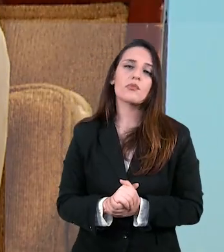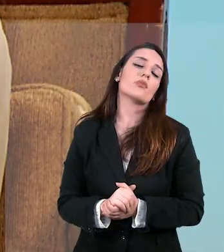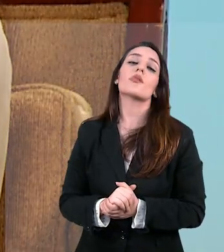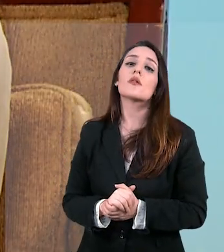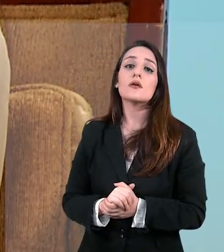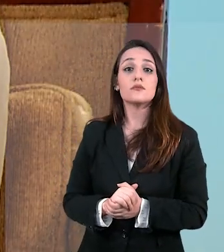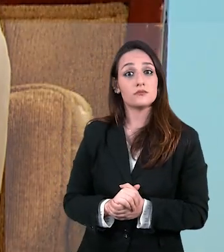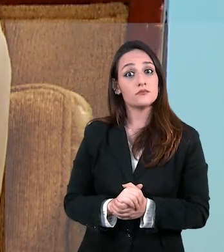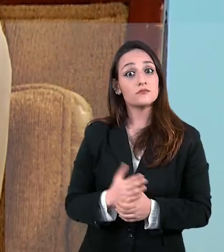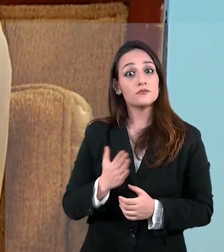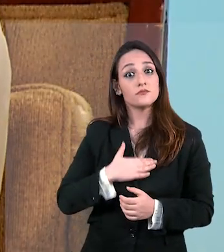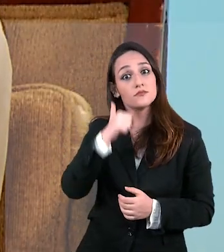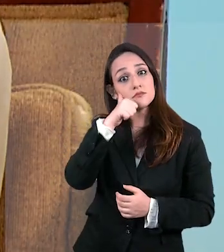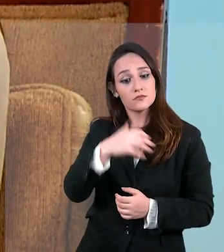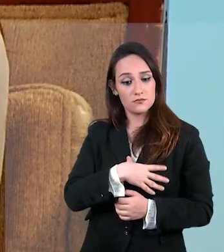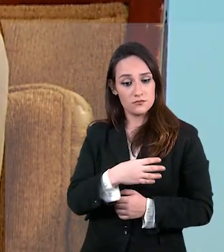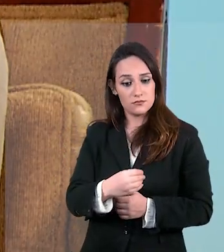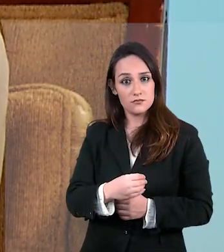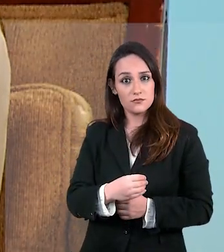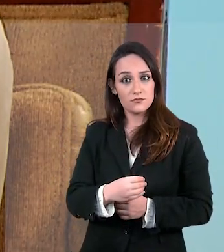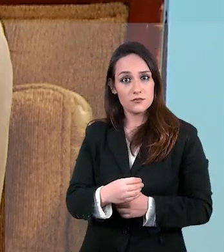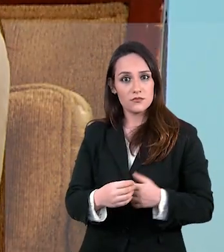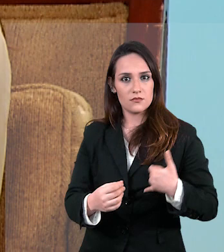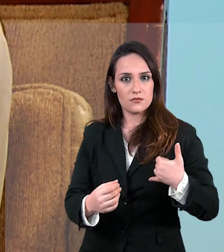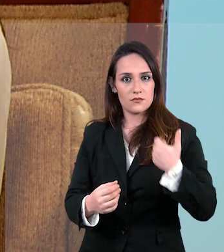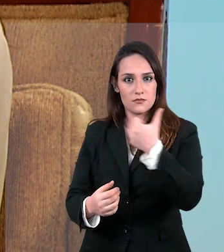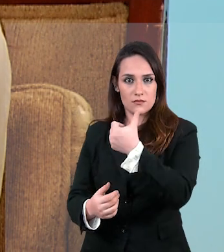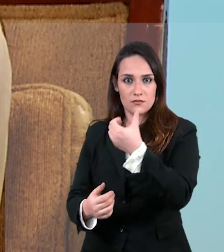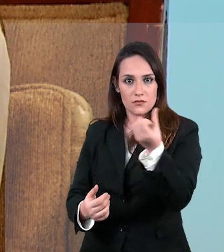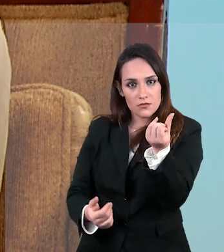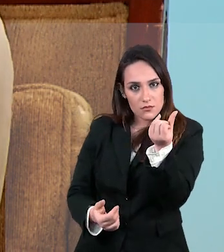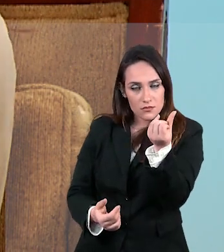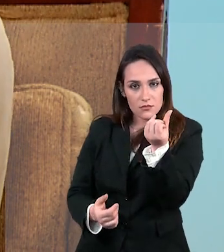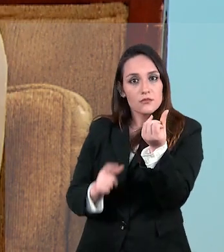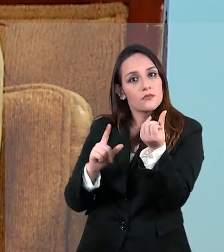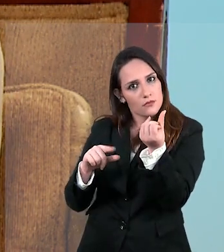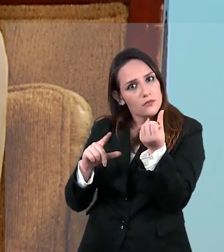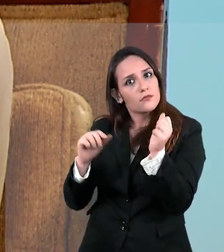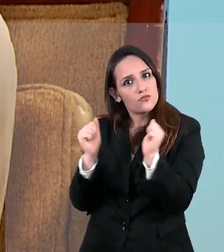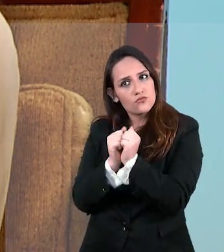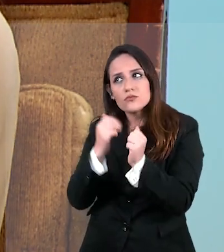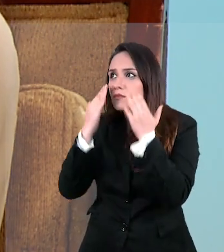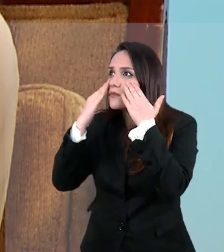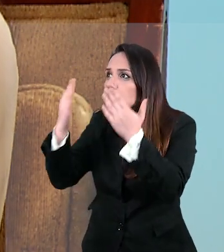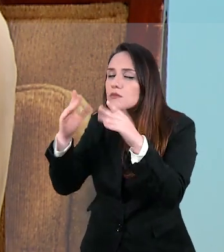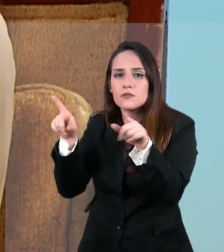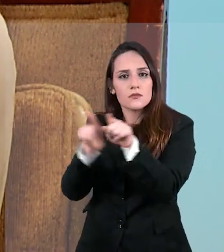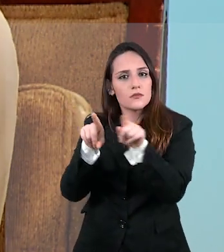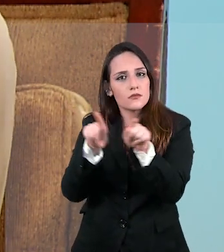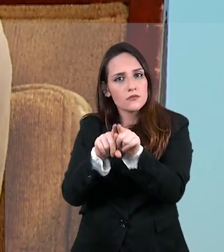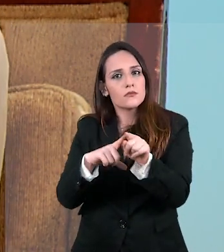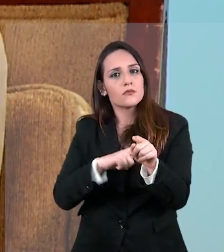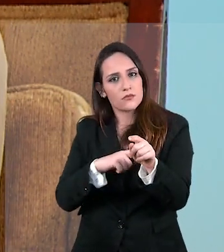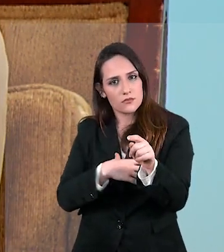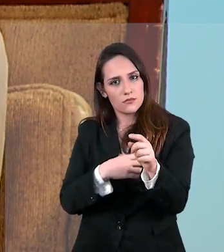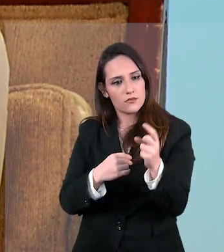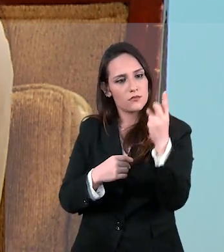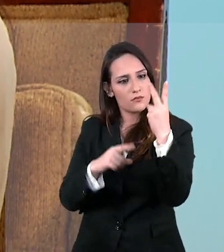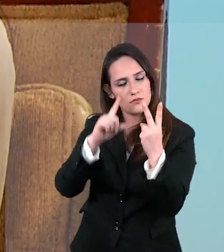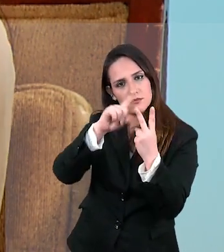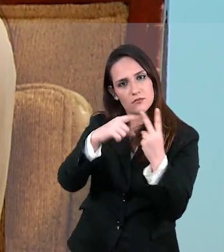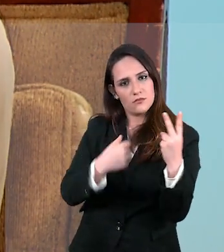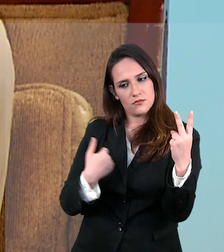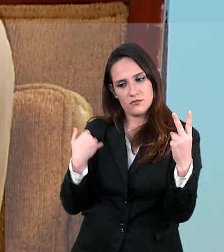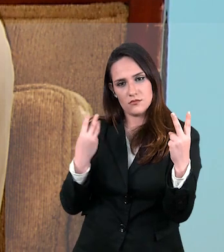fez todas essas agressões na frente da minha filha, de 16 anos, que estava presente na minha casa, e do nosso filho